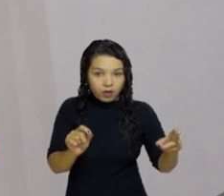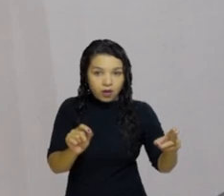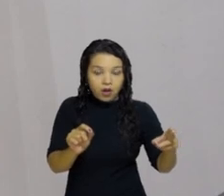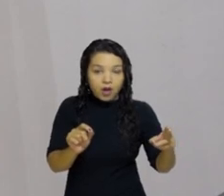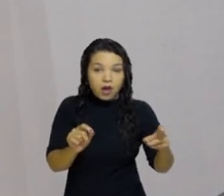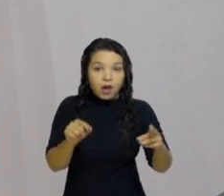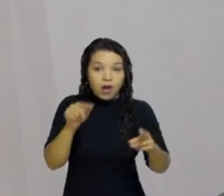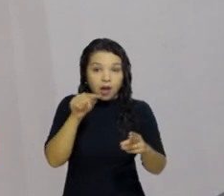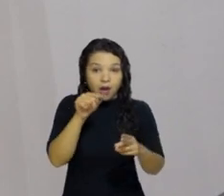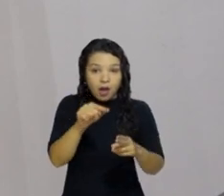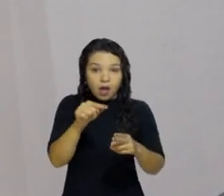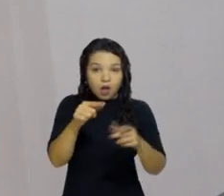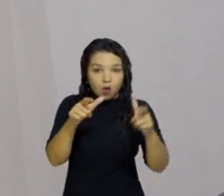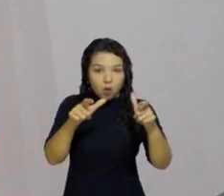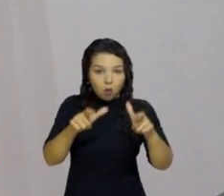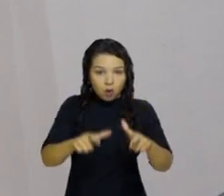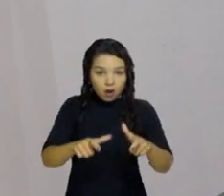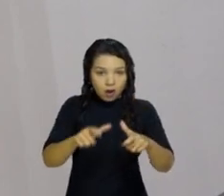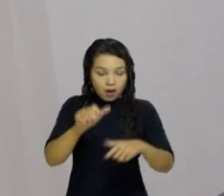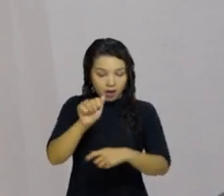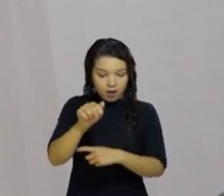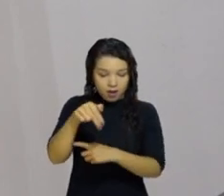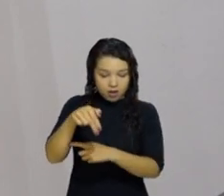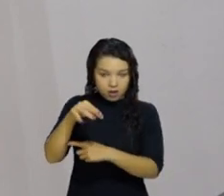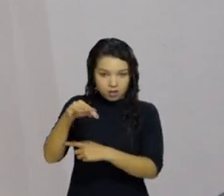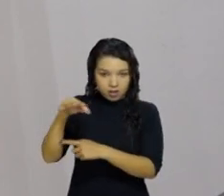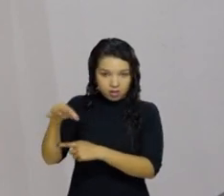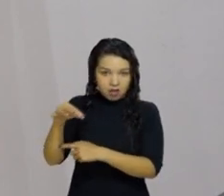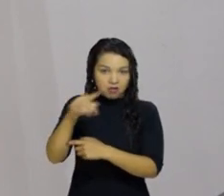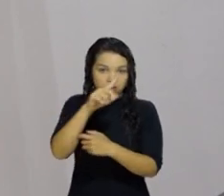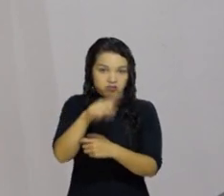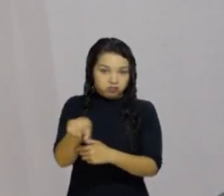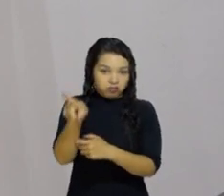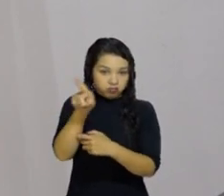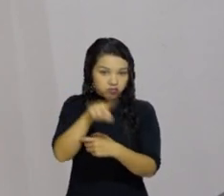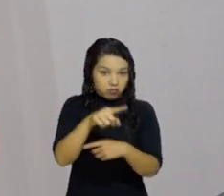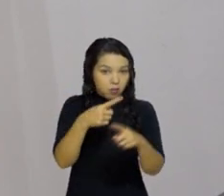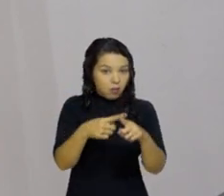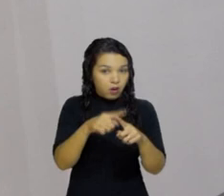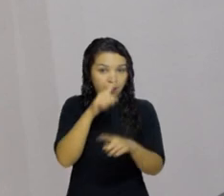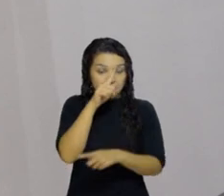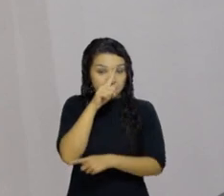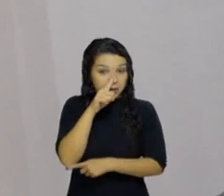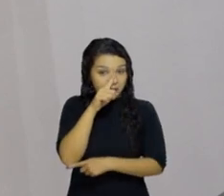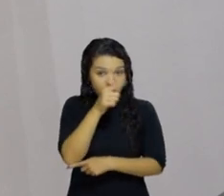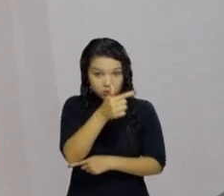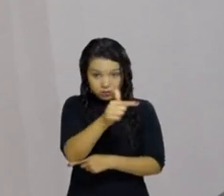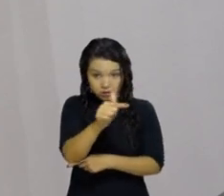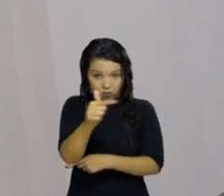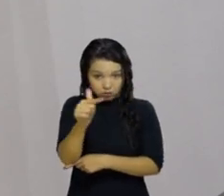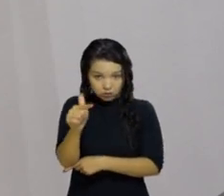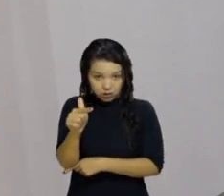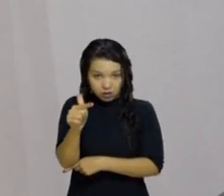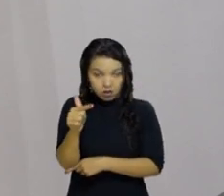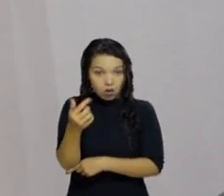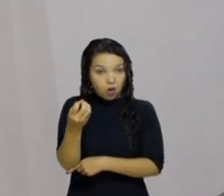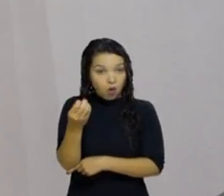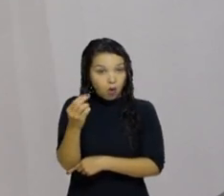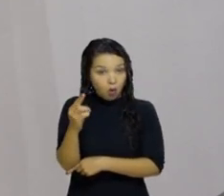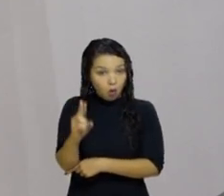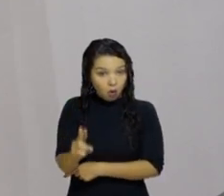do contrato pela NTT, segundo versão da Arteris Litoral Sul, ou omissão da